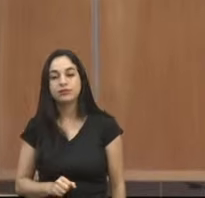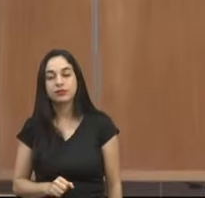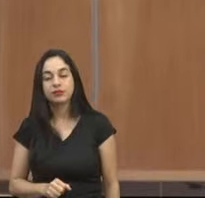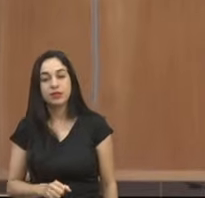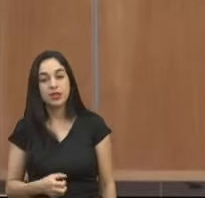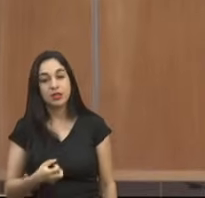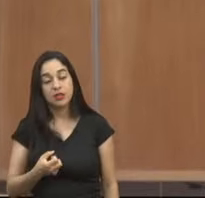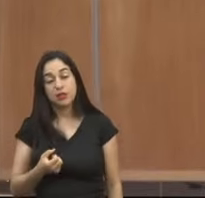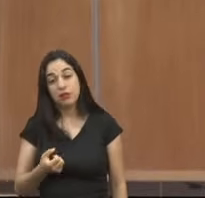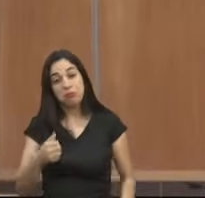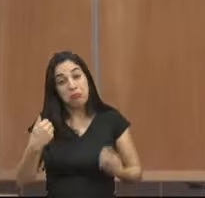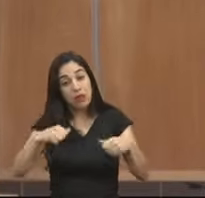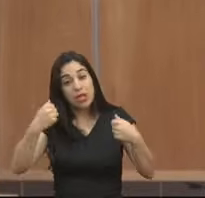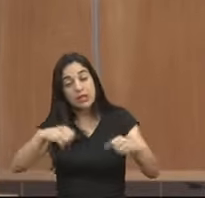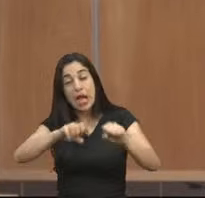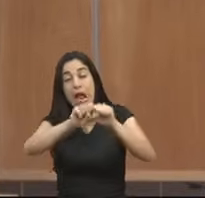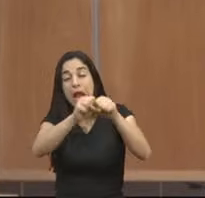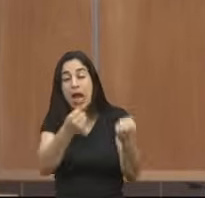de novo.